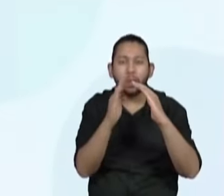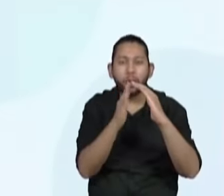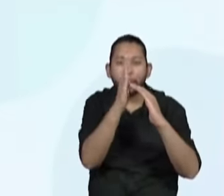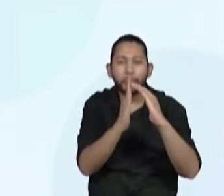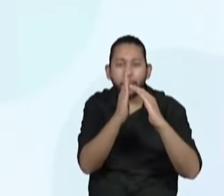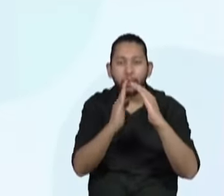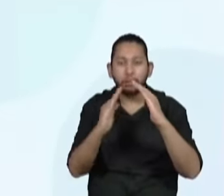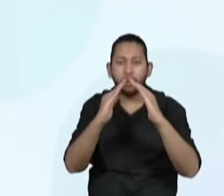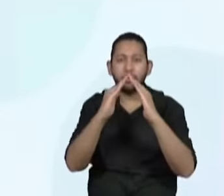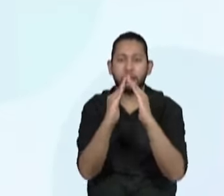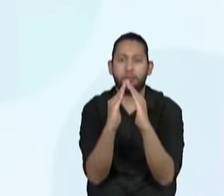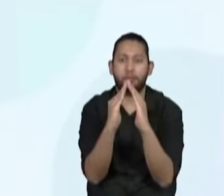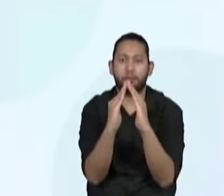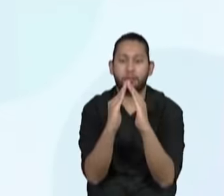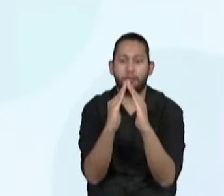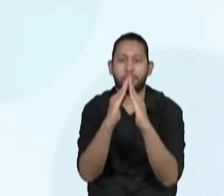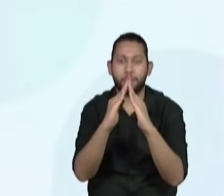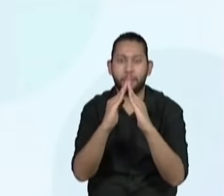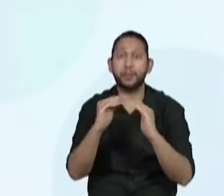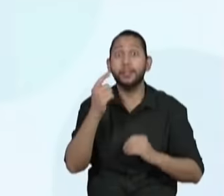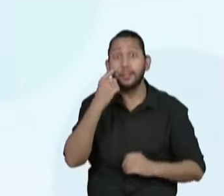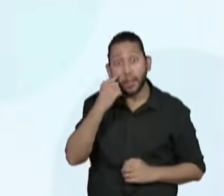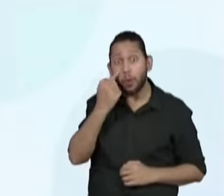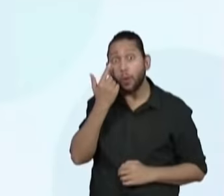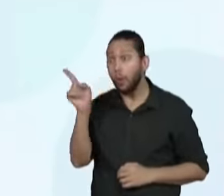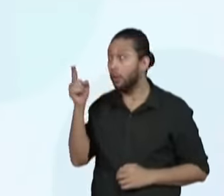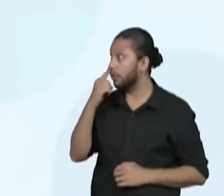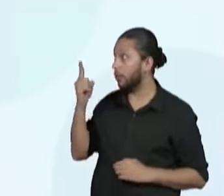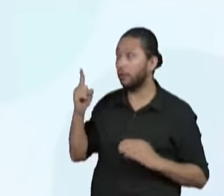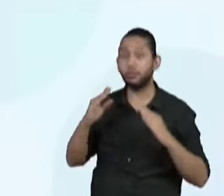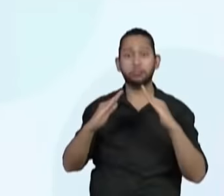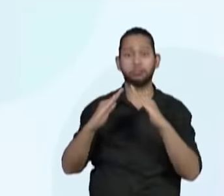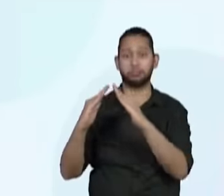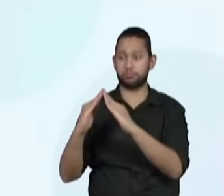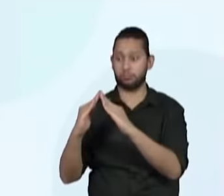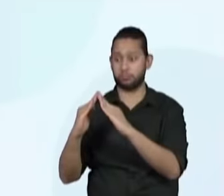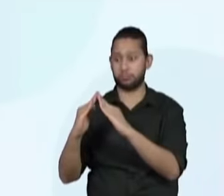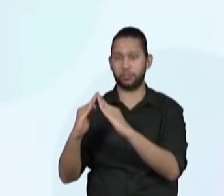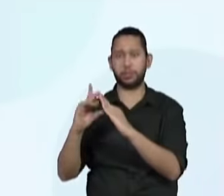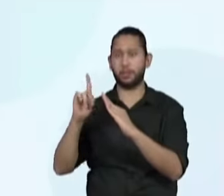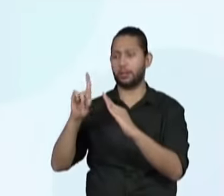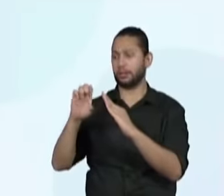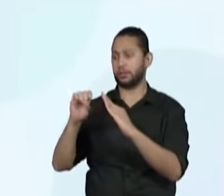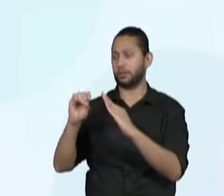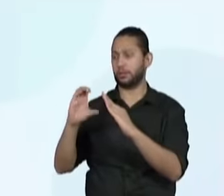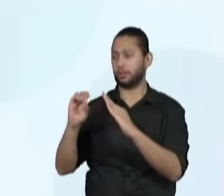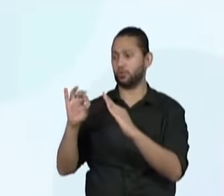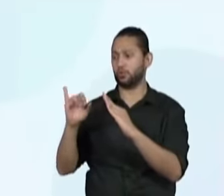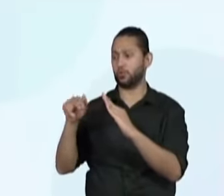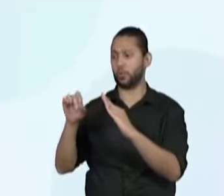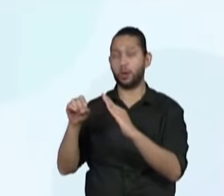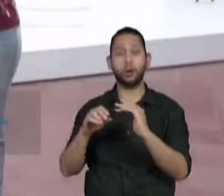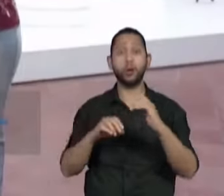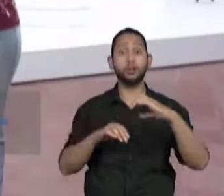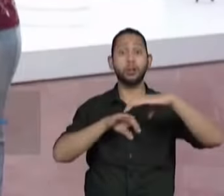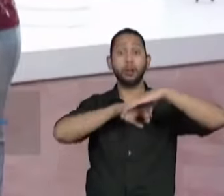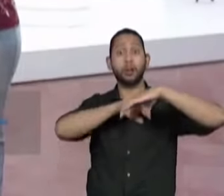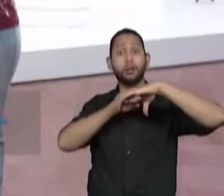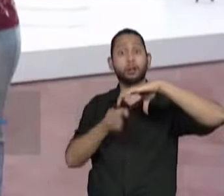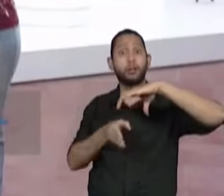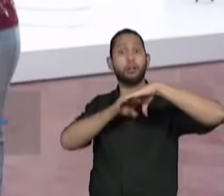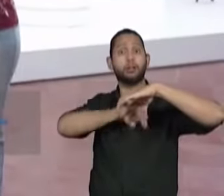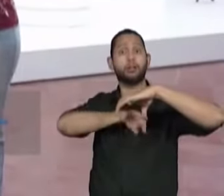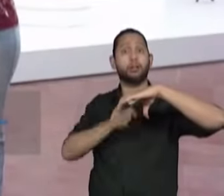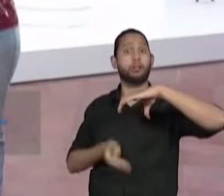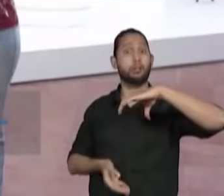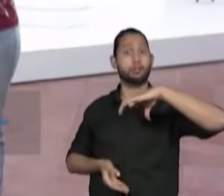No caso, a forma descontínua é quando você tem justamente, né, as duelas aí em tamanhos mais irregulares. A gente vai falar